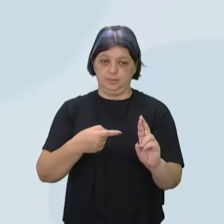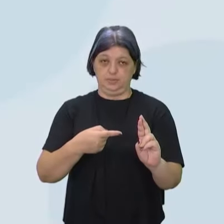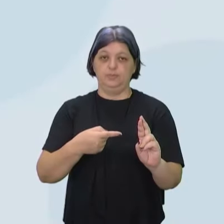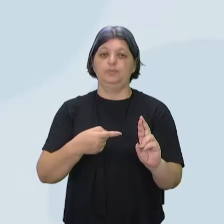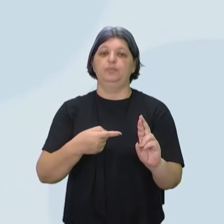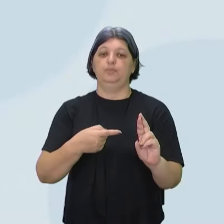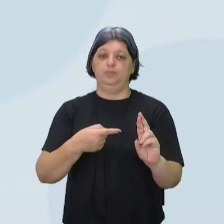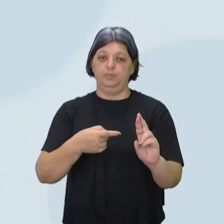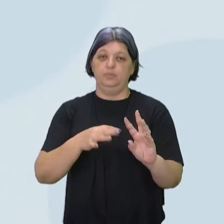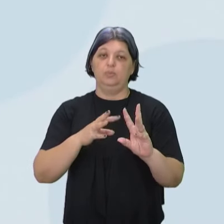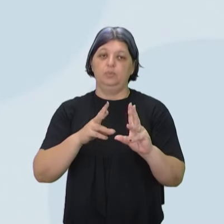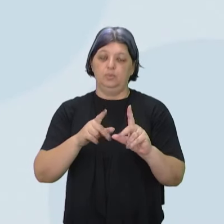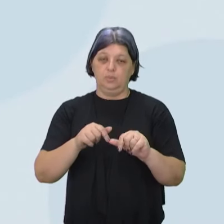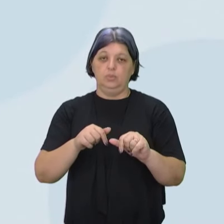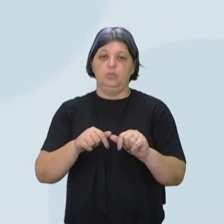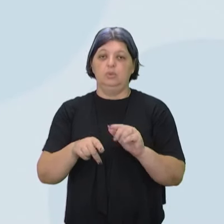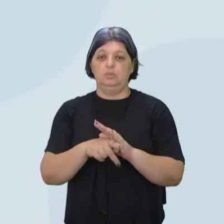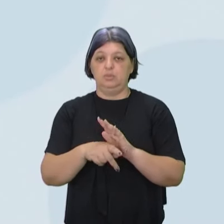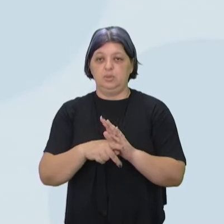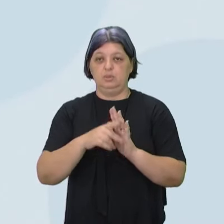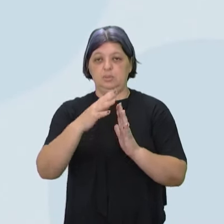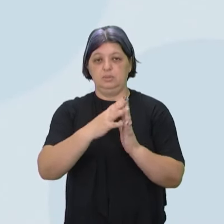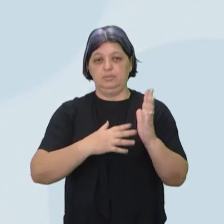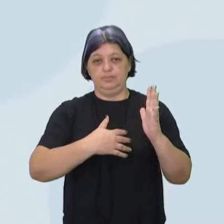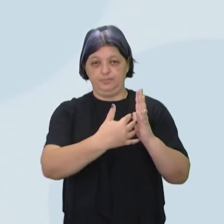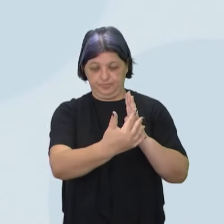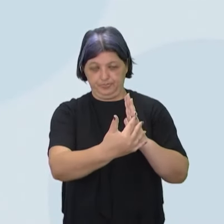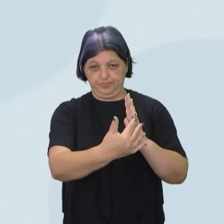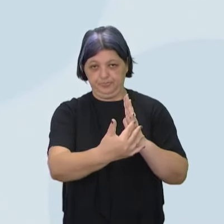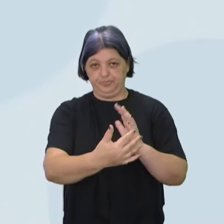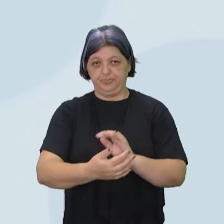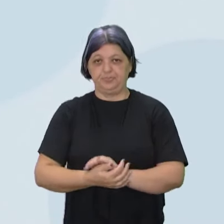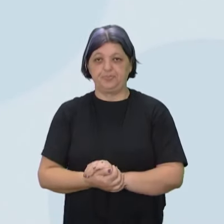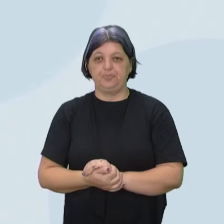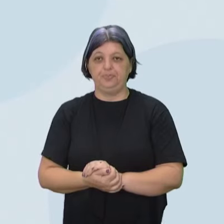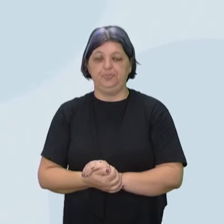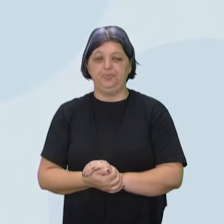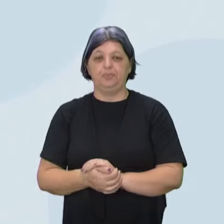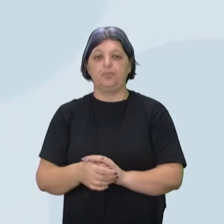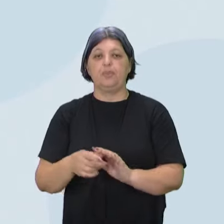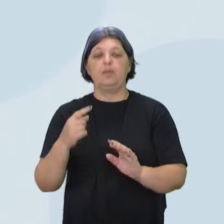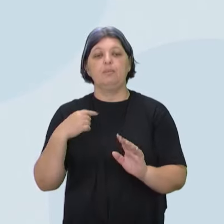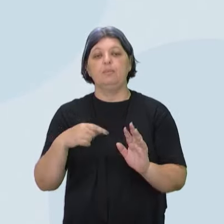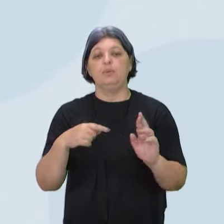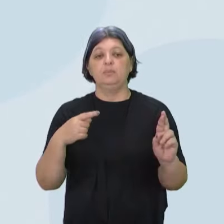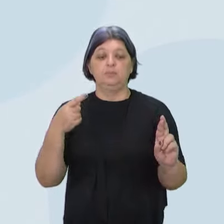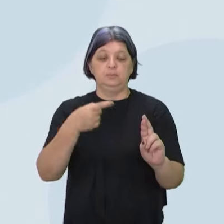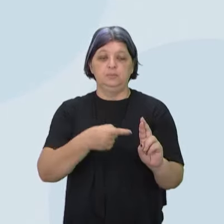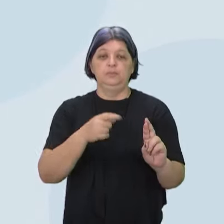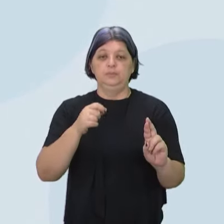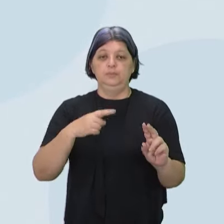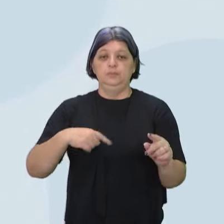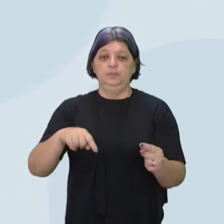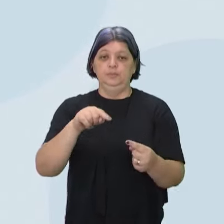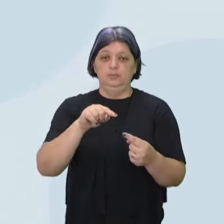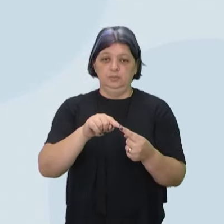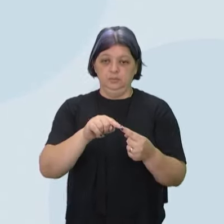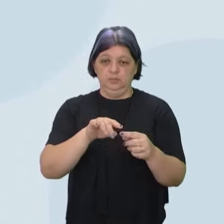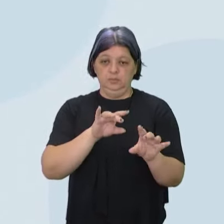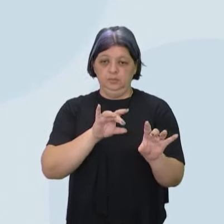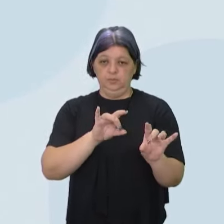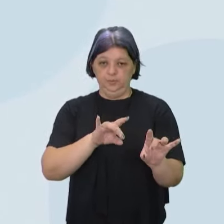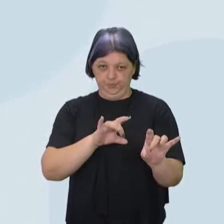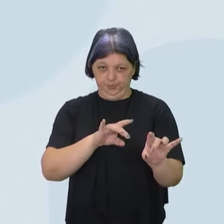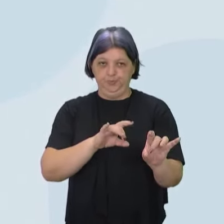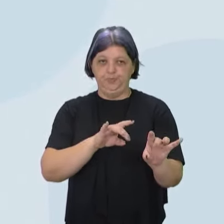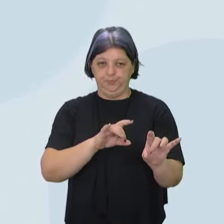dos itinerários formativos, que a gente tem no próximo slide. Esses referenciais, ele tem alguns objetivos específicos, que